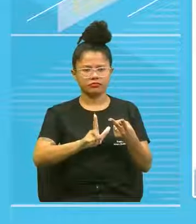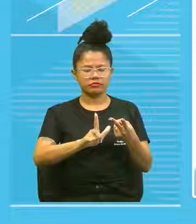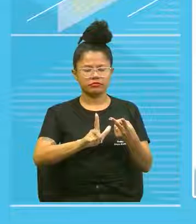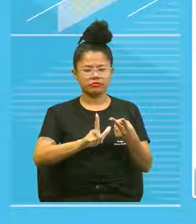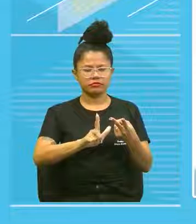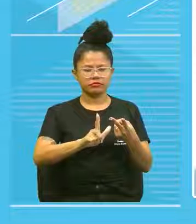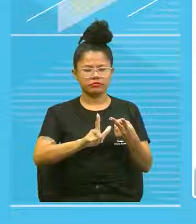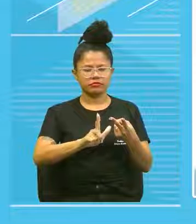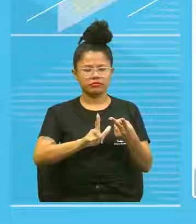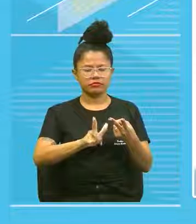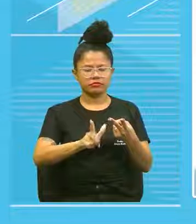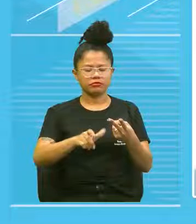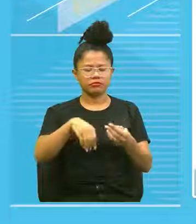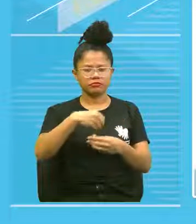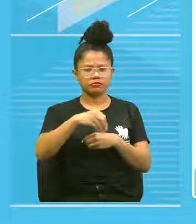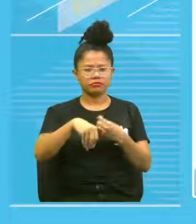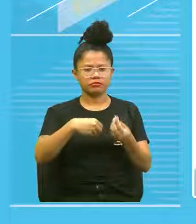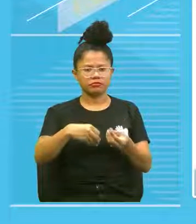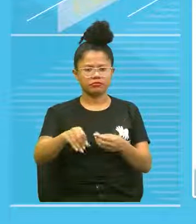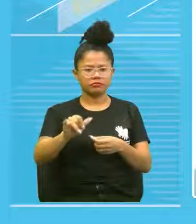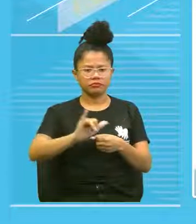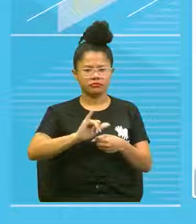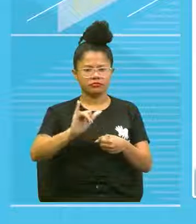petróleo que é caro